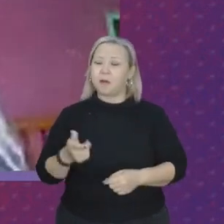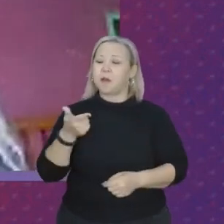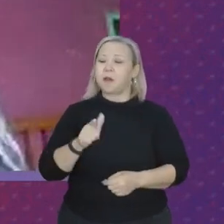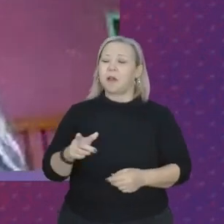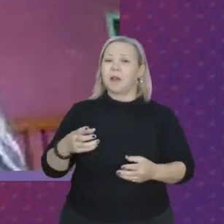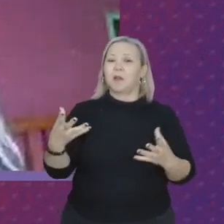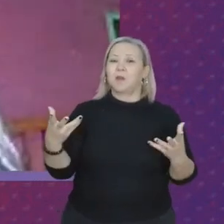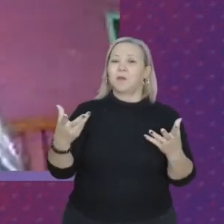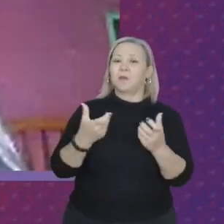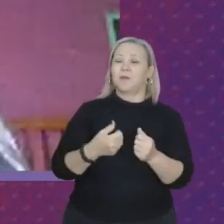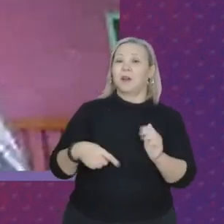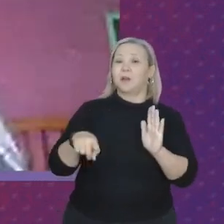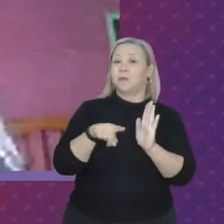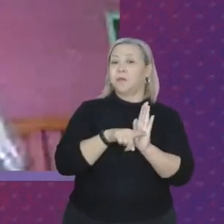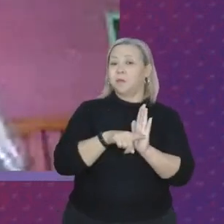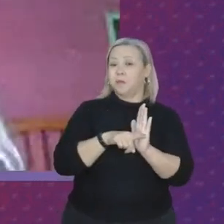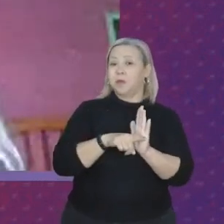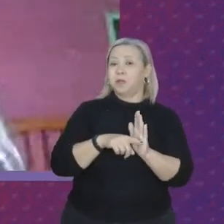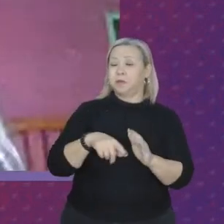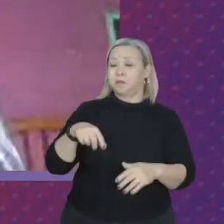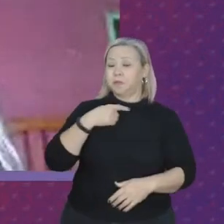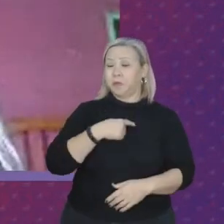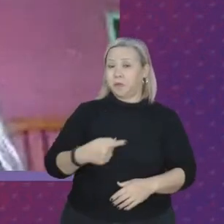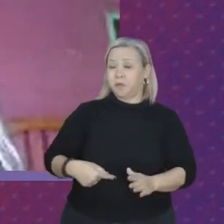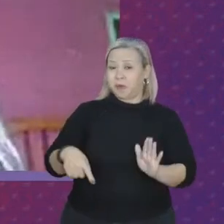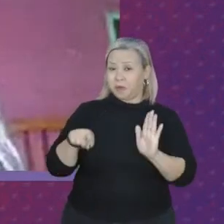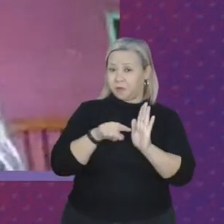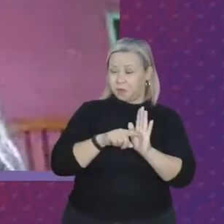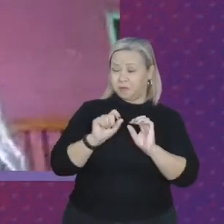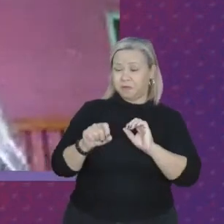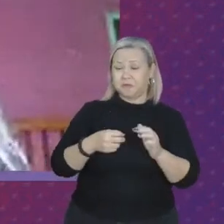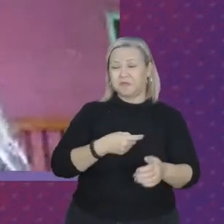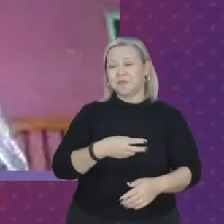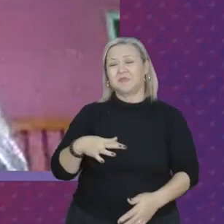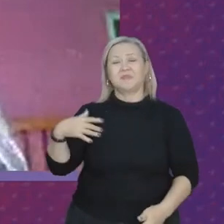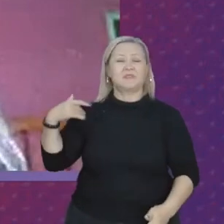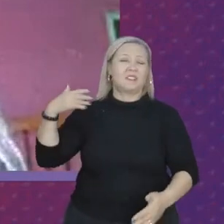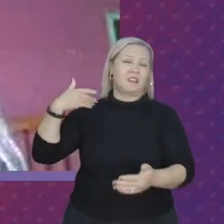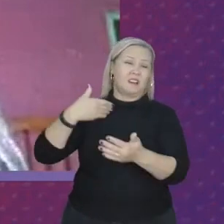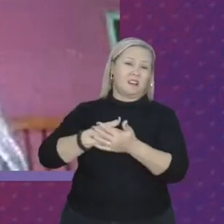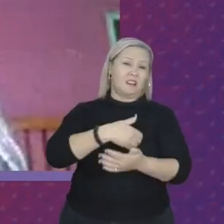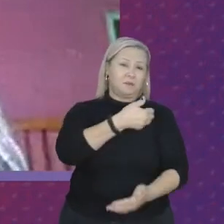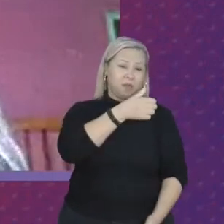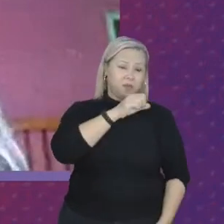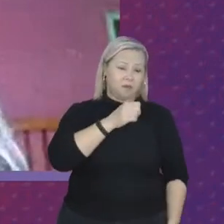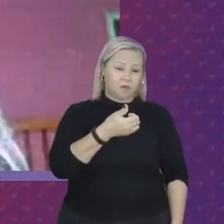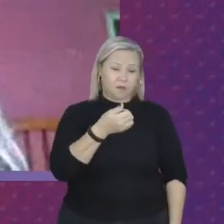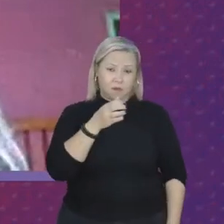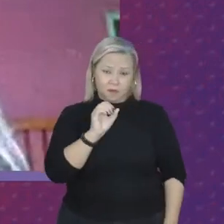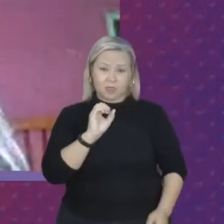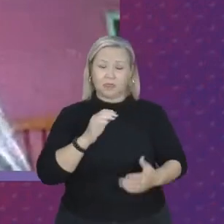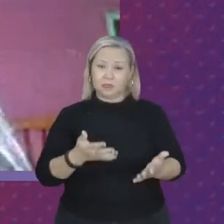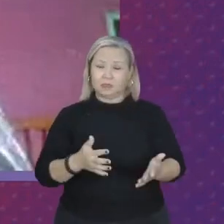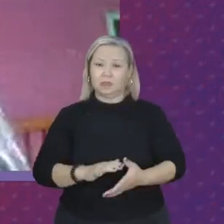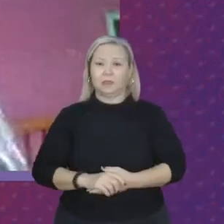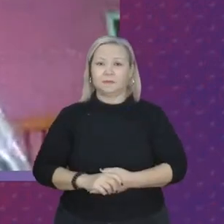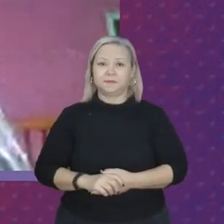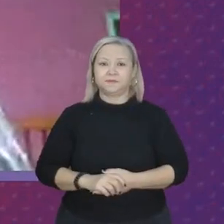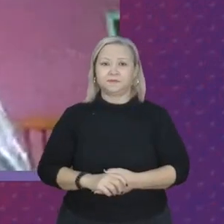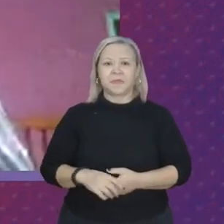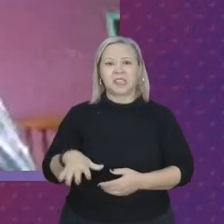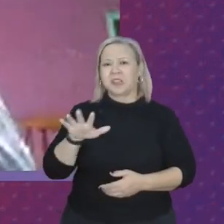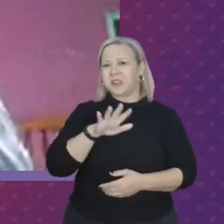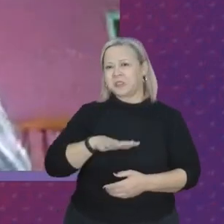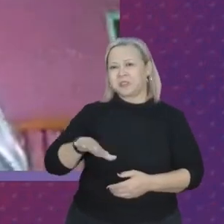para o Estado mínimo, é algo que já figura entre a gente desde a década de 60, aí, iniciativas, né, Margaret Thatcher,